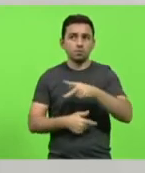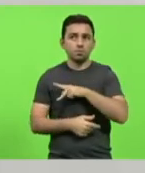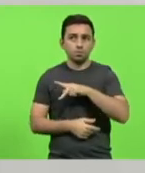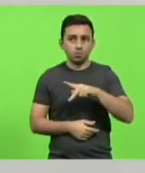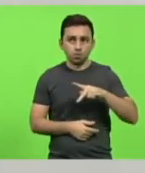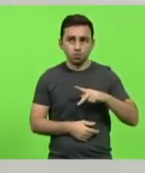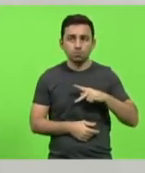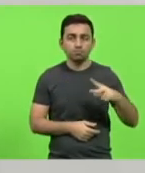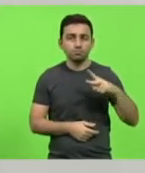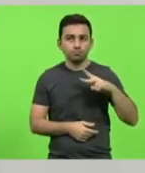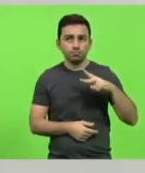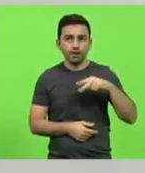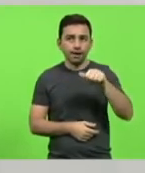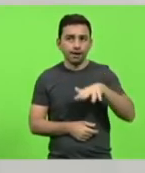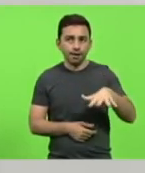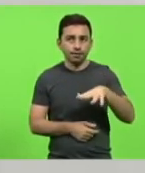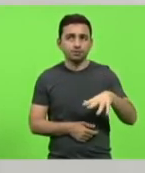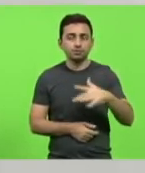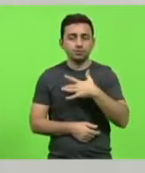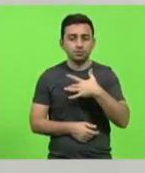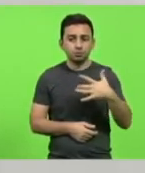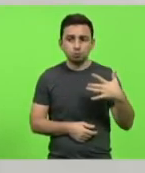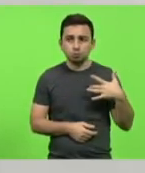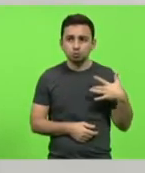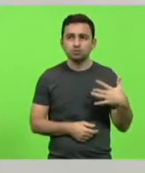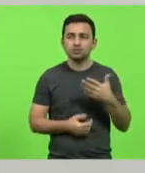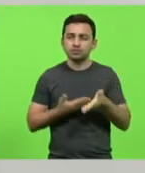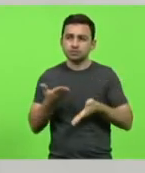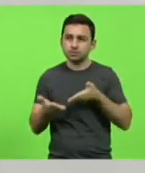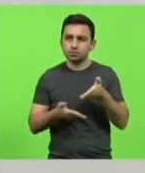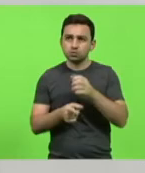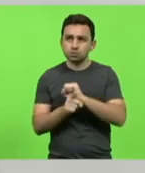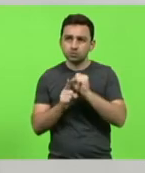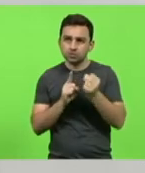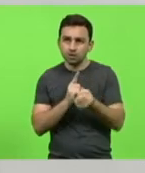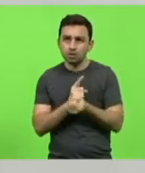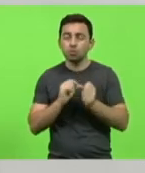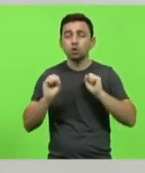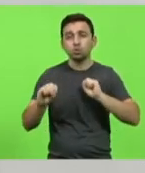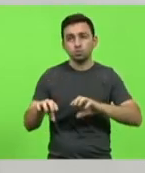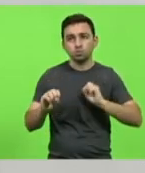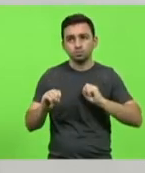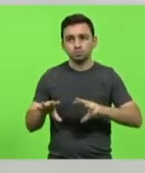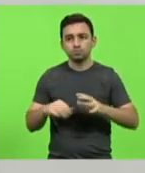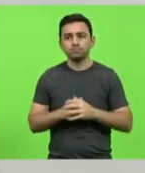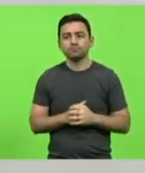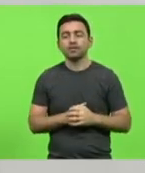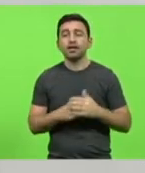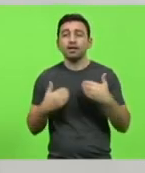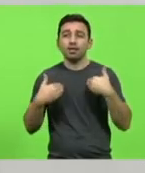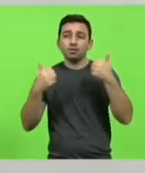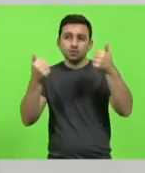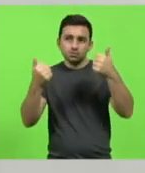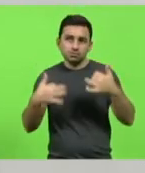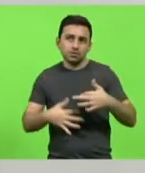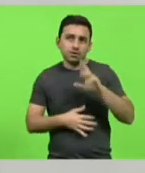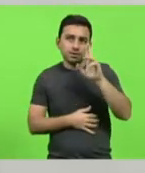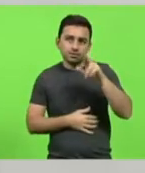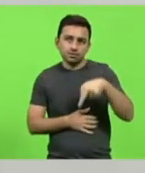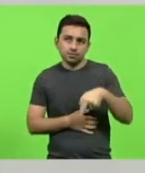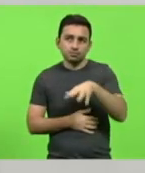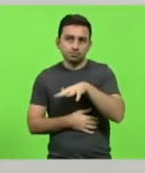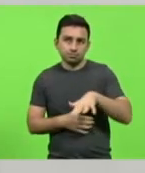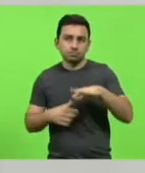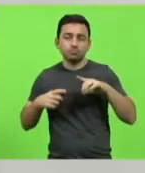nas áreas da saúde, assistência social e da educação. Explico as razões para essa